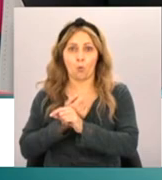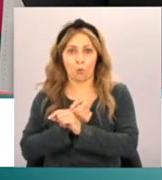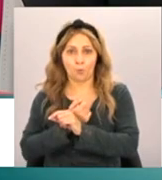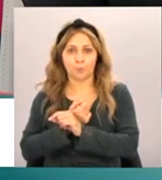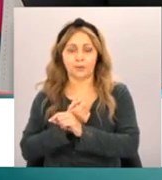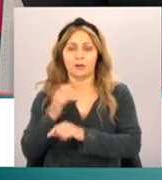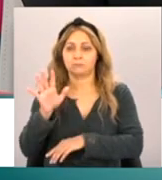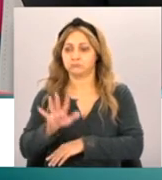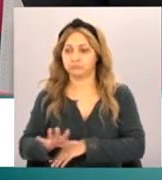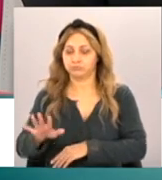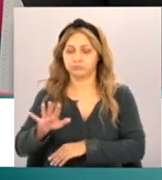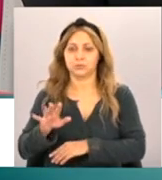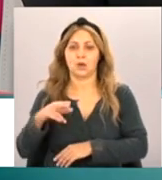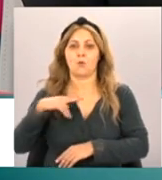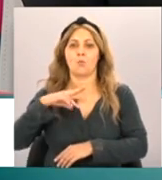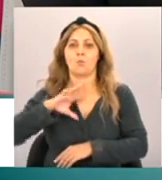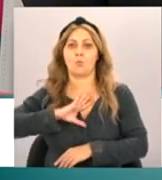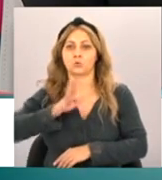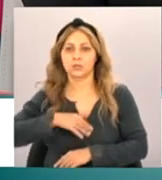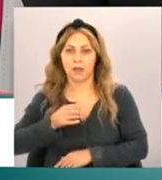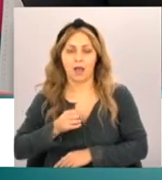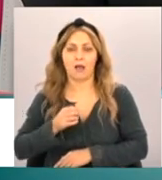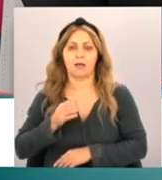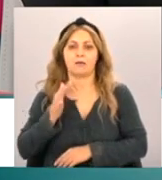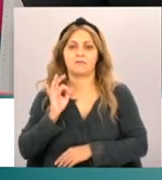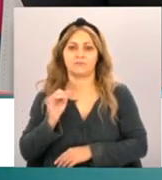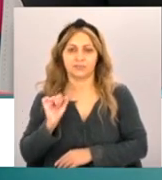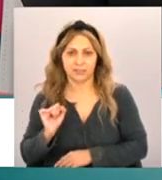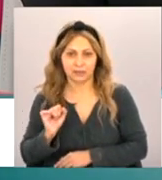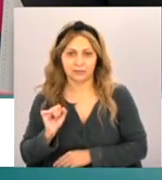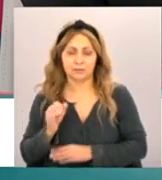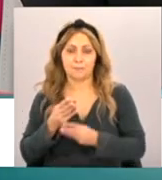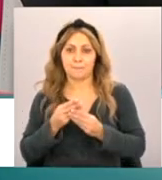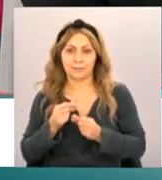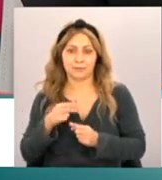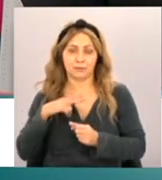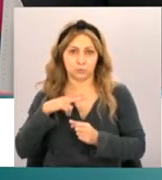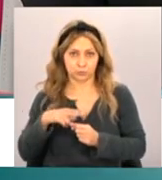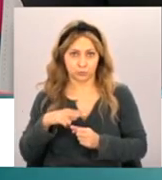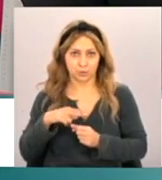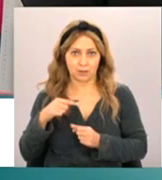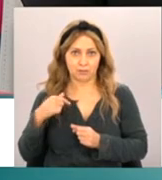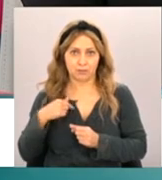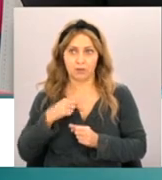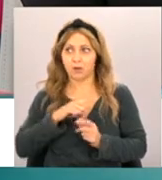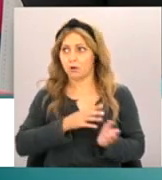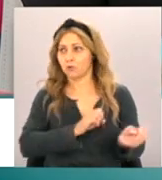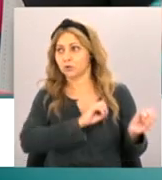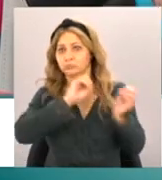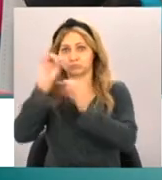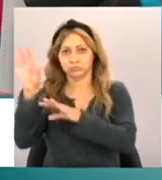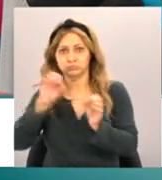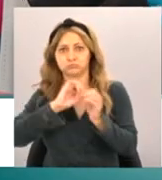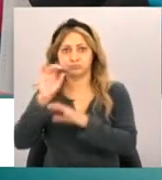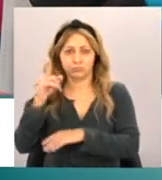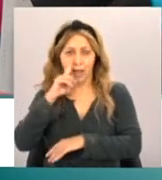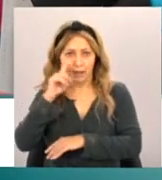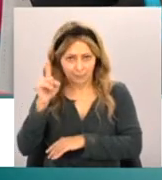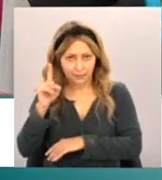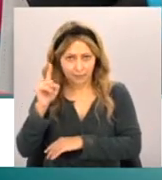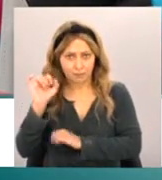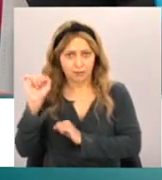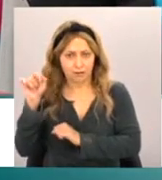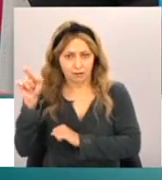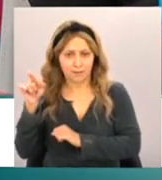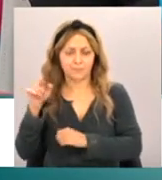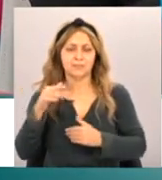nível Regional e ao nível Federal também de serviço e bem Espanha Portugal é um de nossos principais tipos de exportações imagine-se